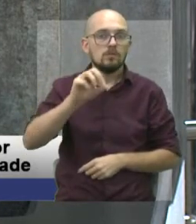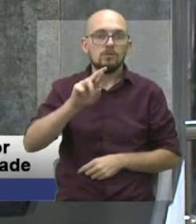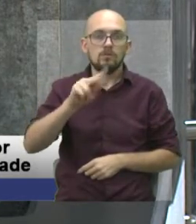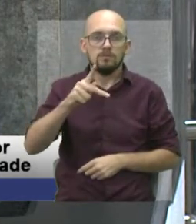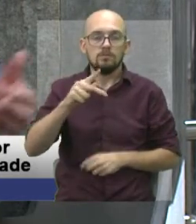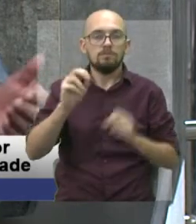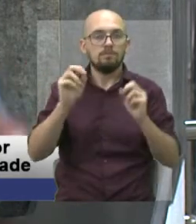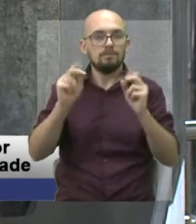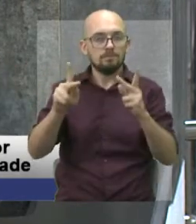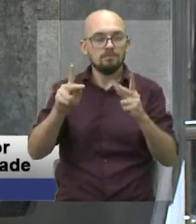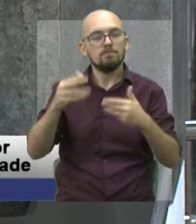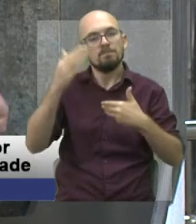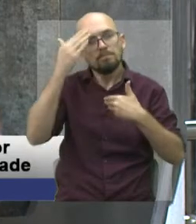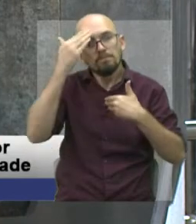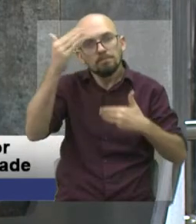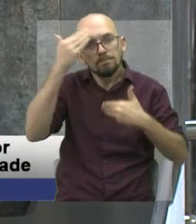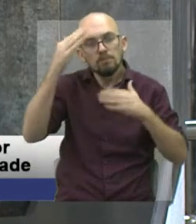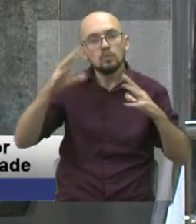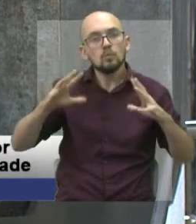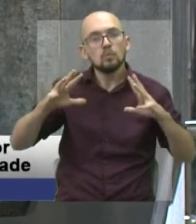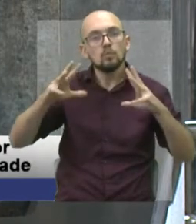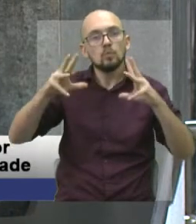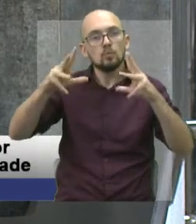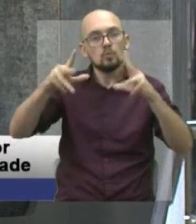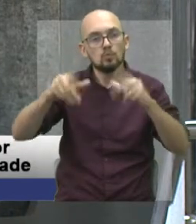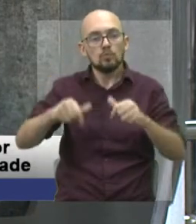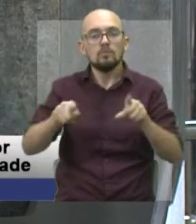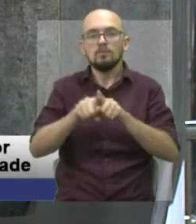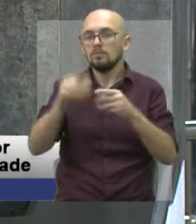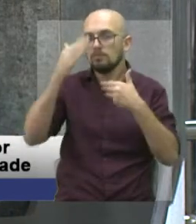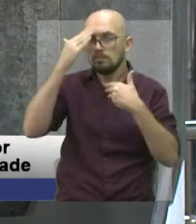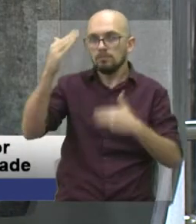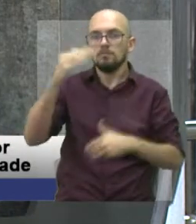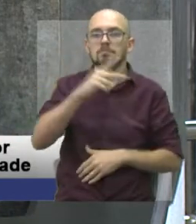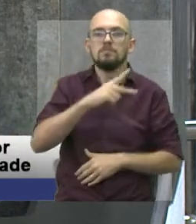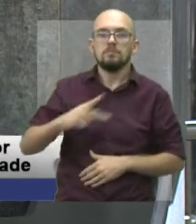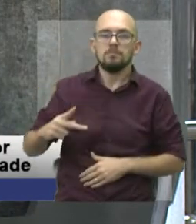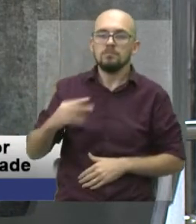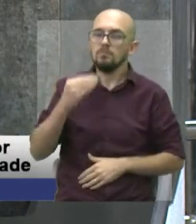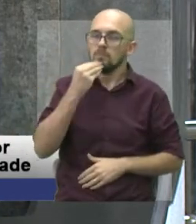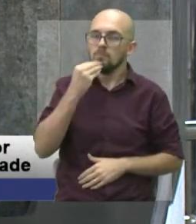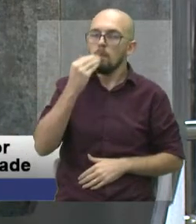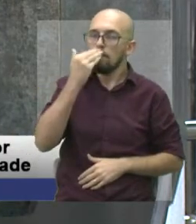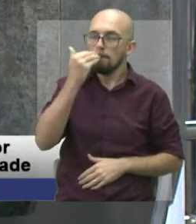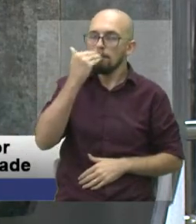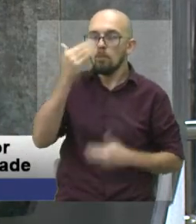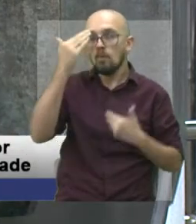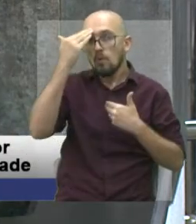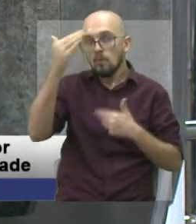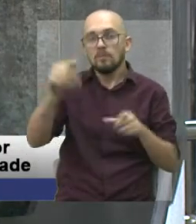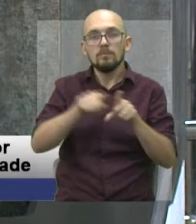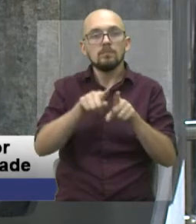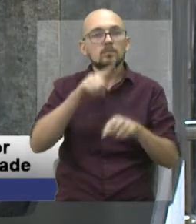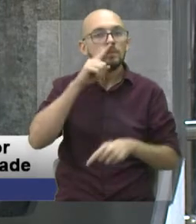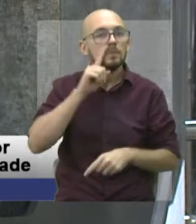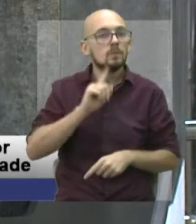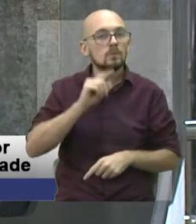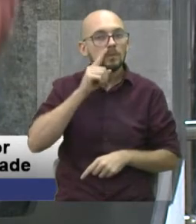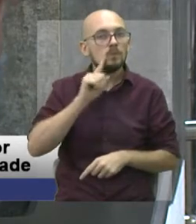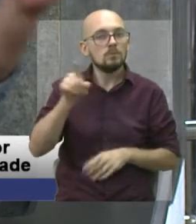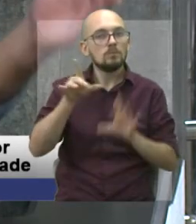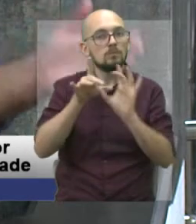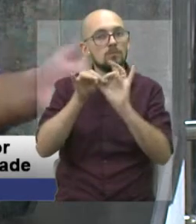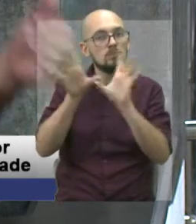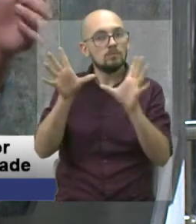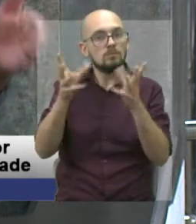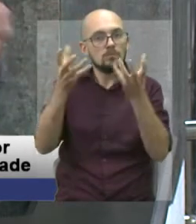Ok? Obrigado a todos obrigado ao presidente Borgo, obrigado ao Argentil que nos cedeu